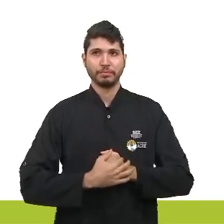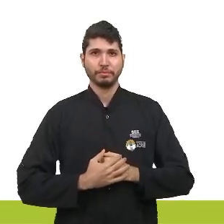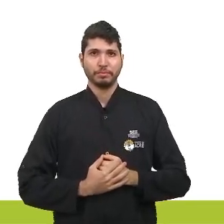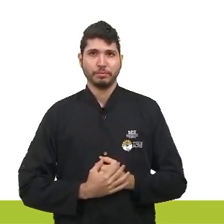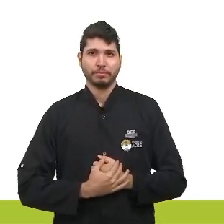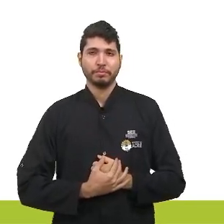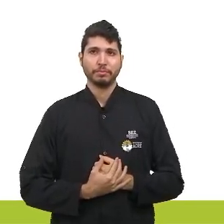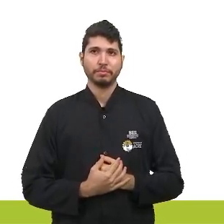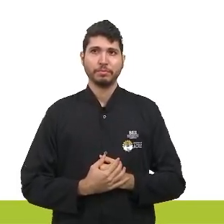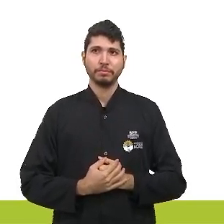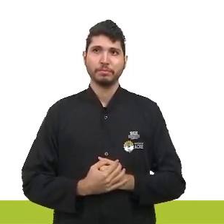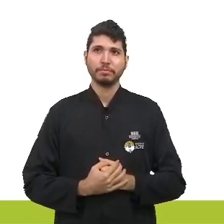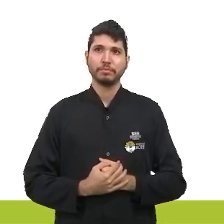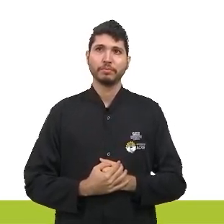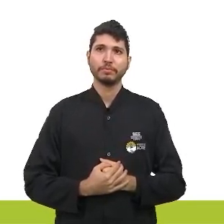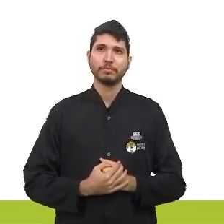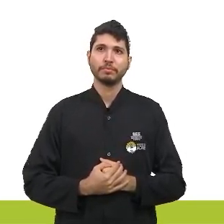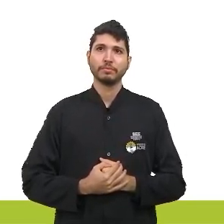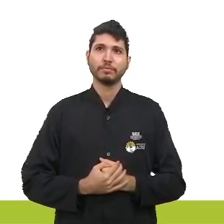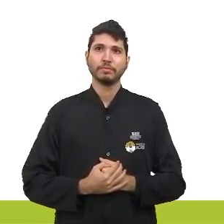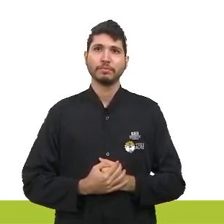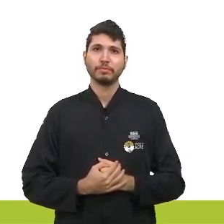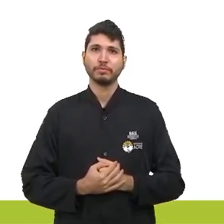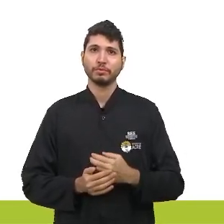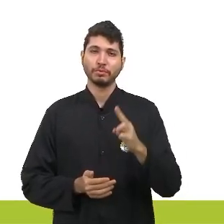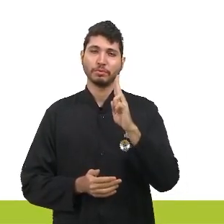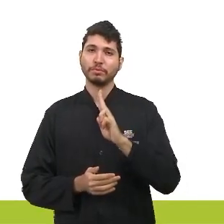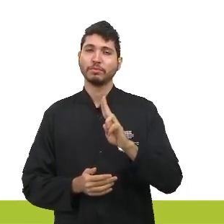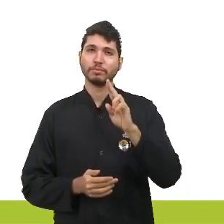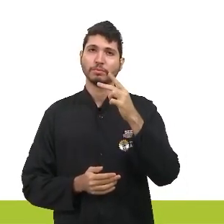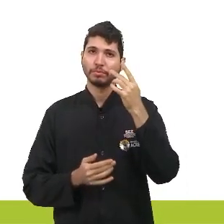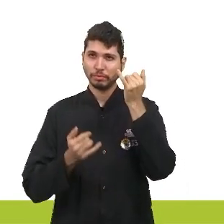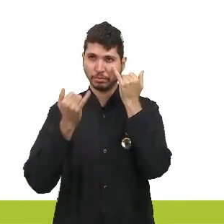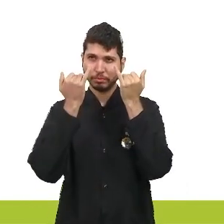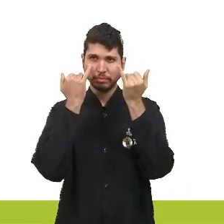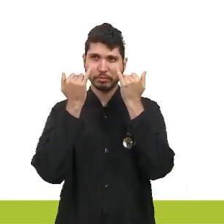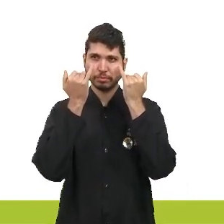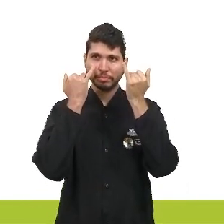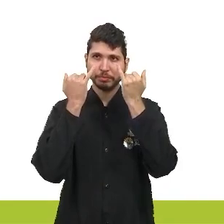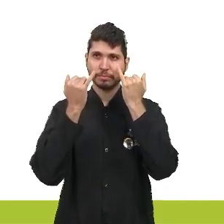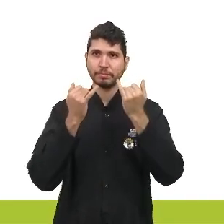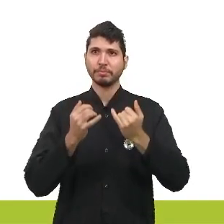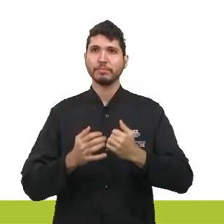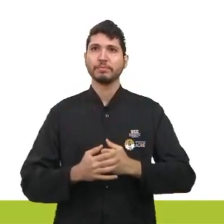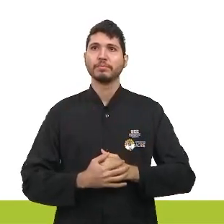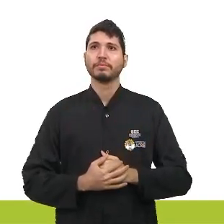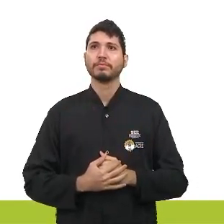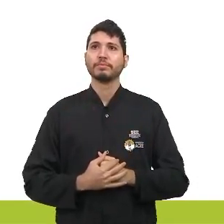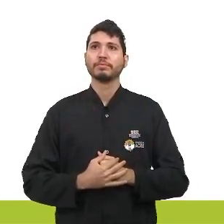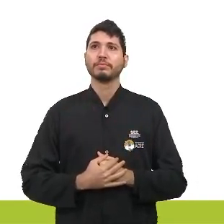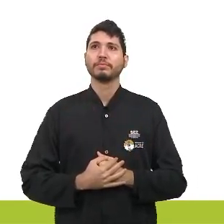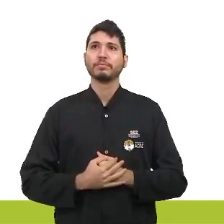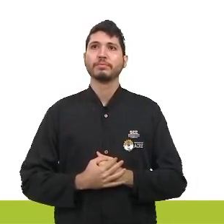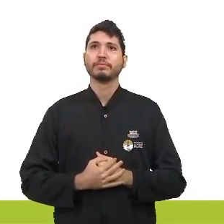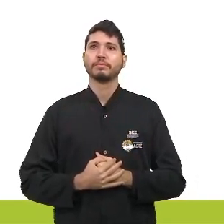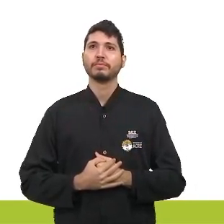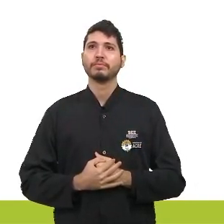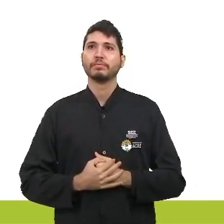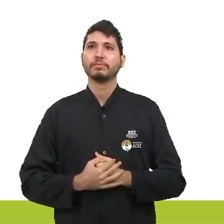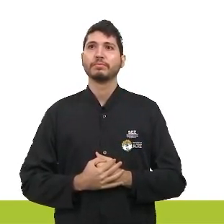De novo, deixa eu ler a questão. O gerente de uma empresa sabe que 70% de seus funcionários são do sexo